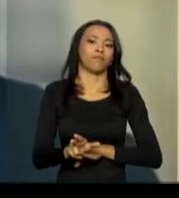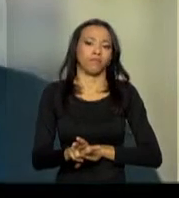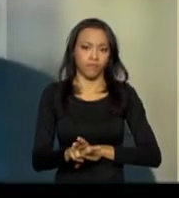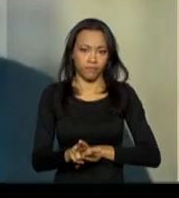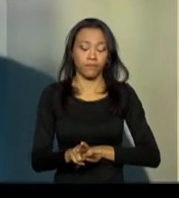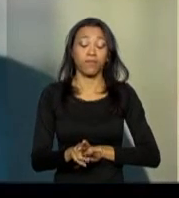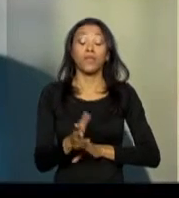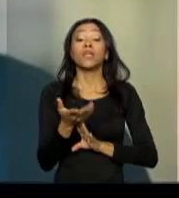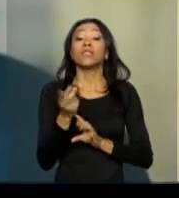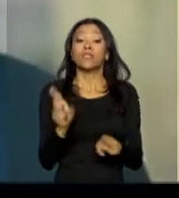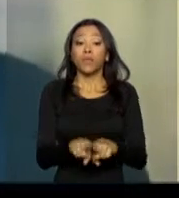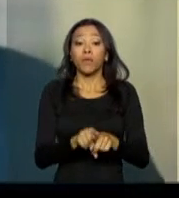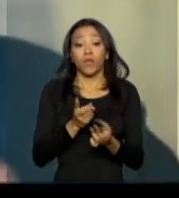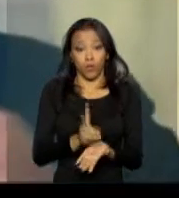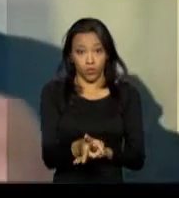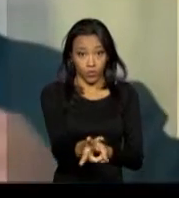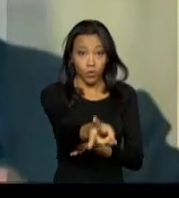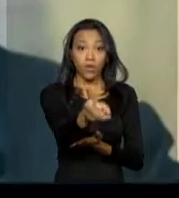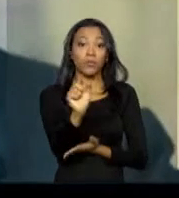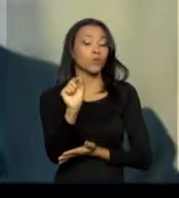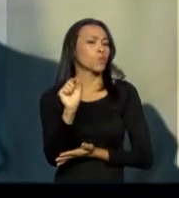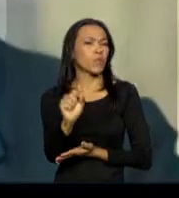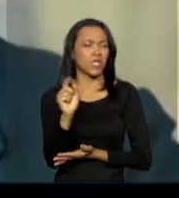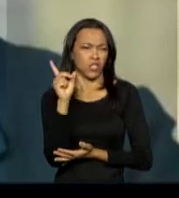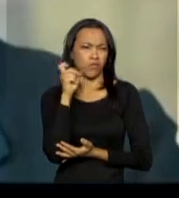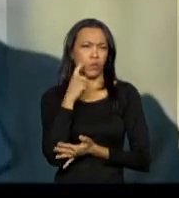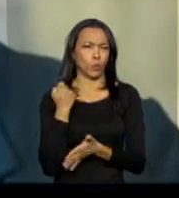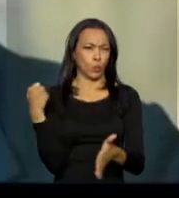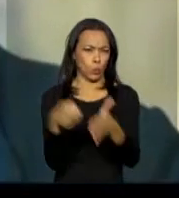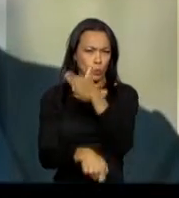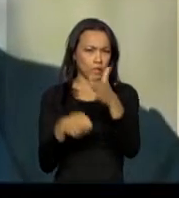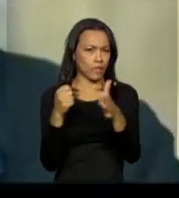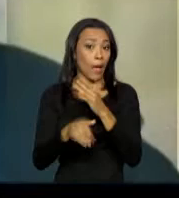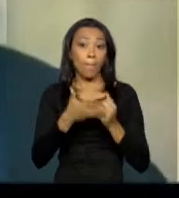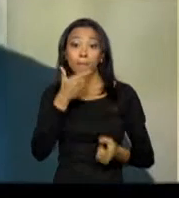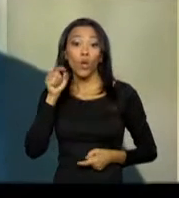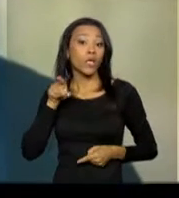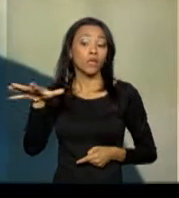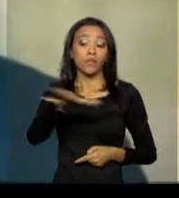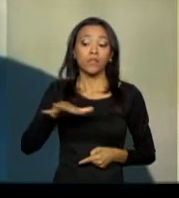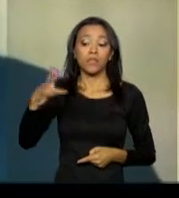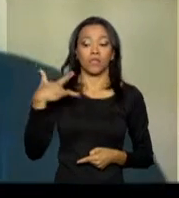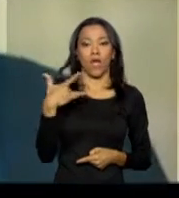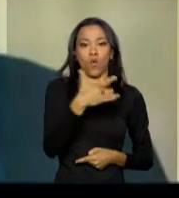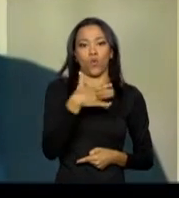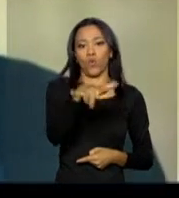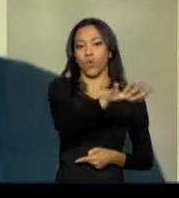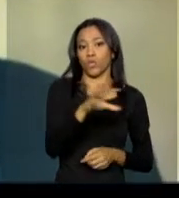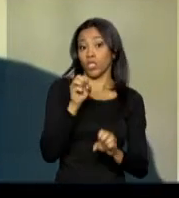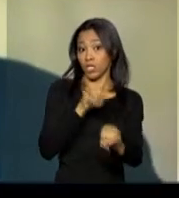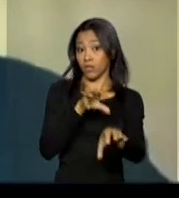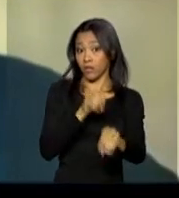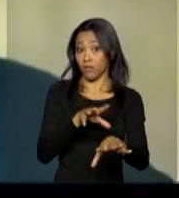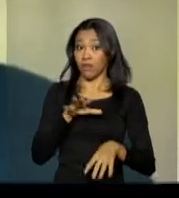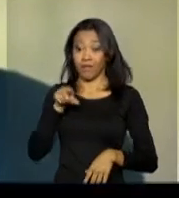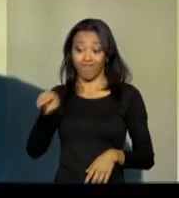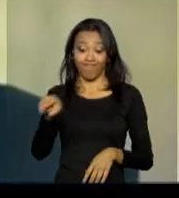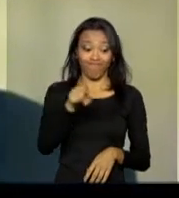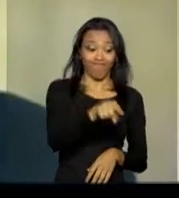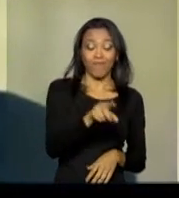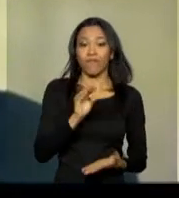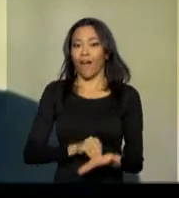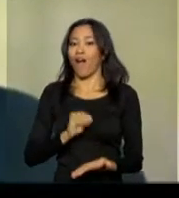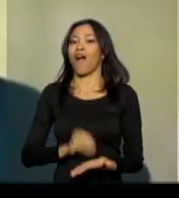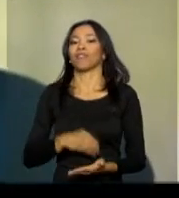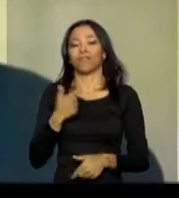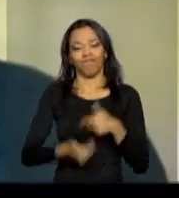produtivas. Continuamos a difícil luta pela melhoria da saúde e da educação, setores onde ainda temos muito